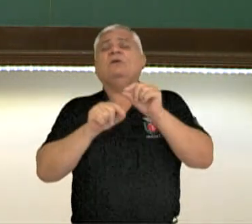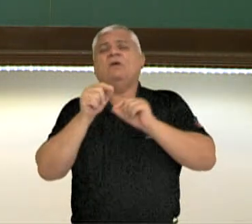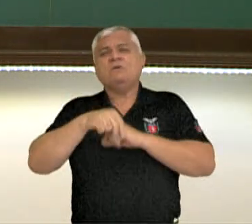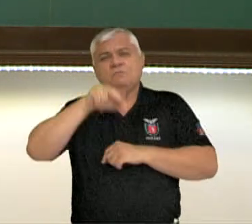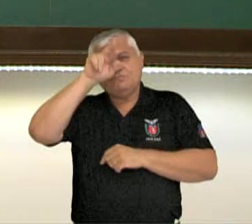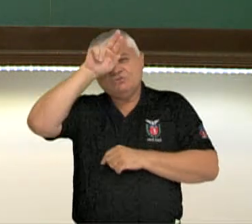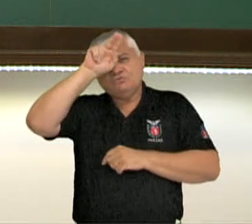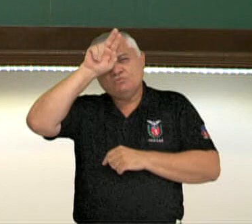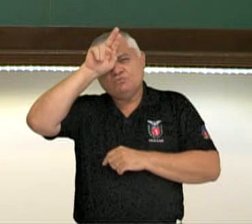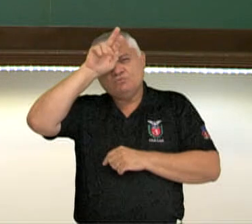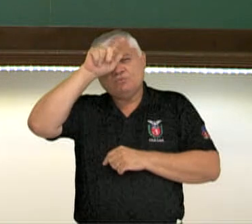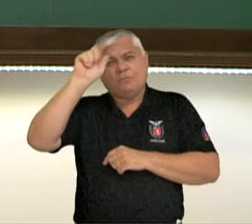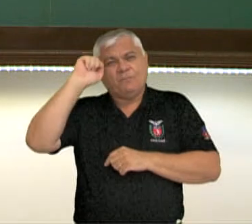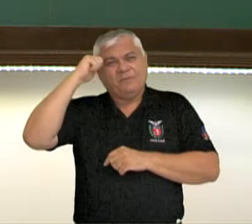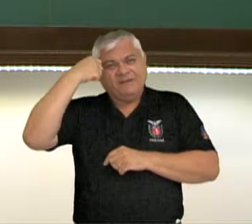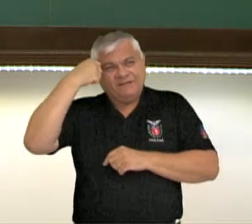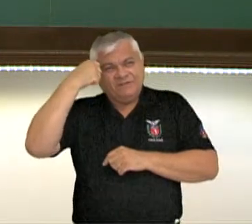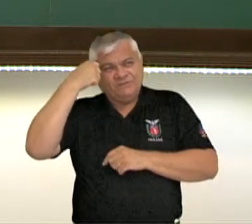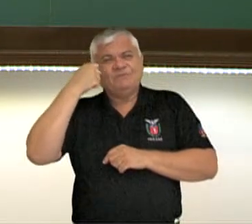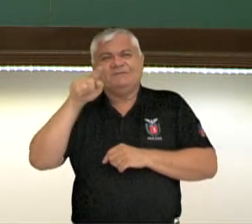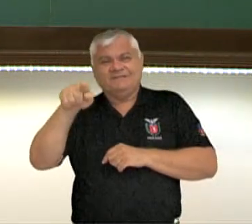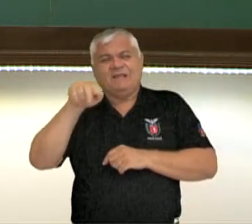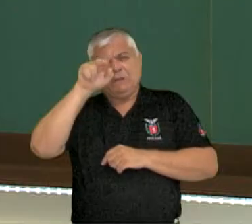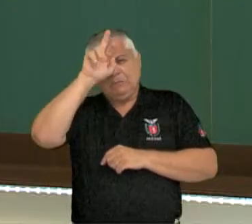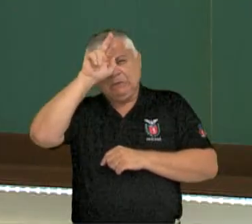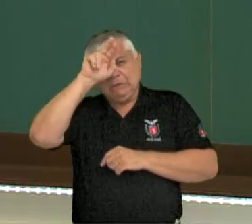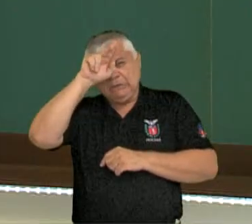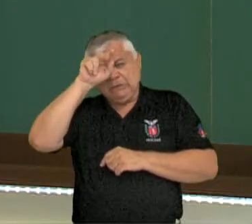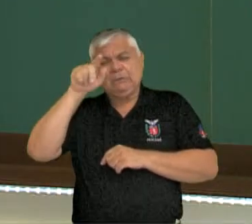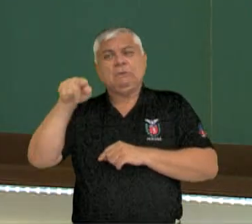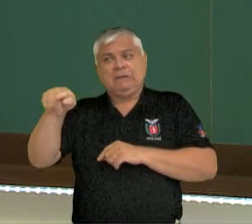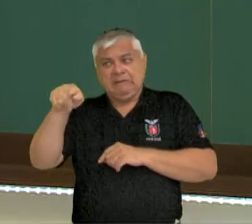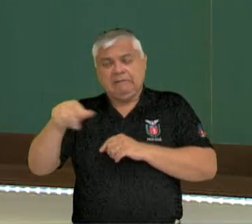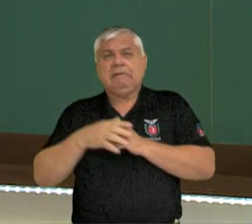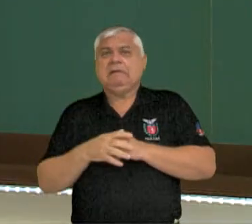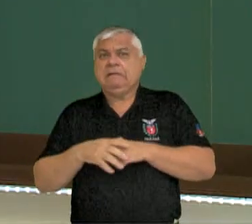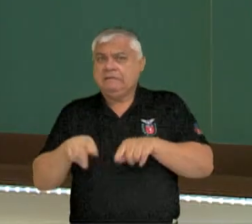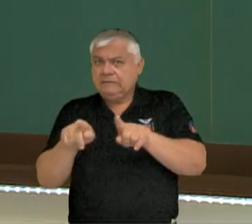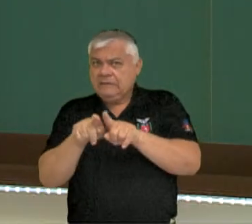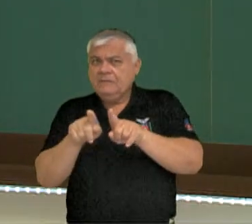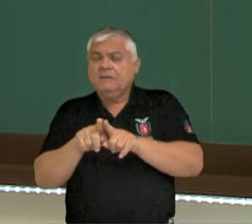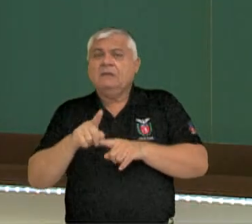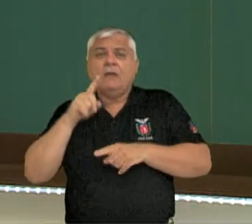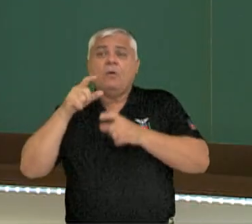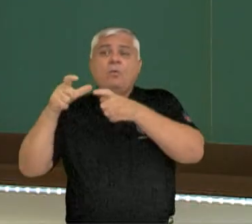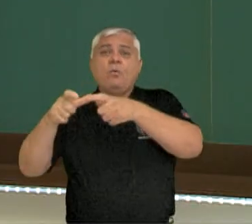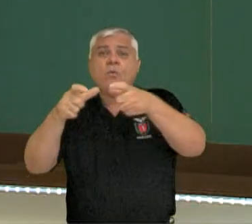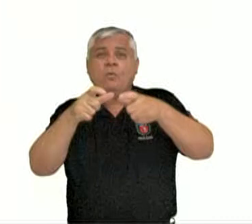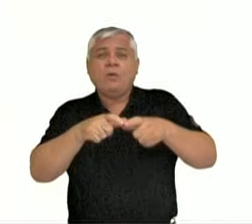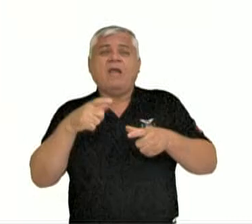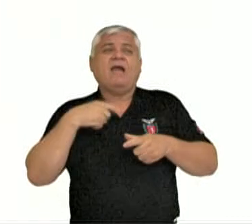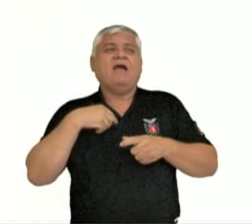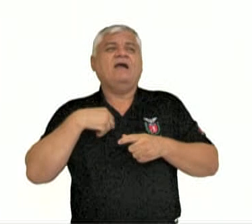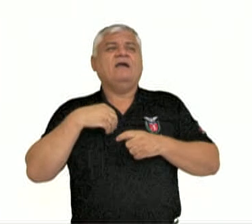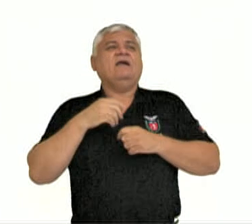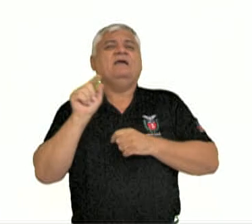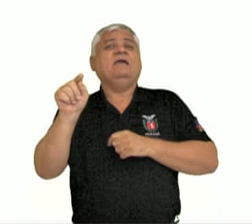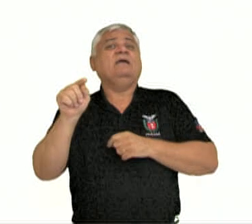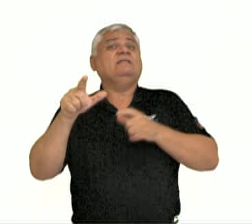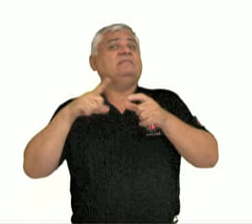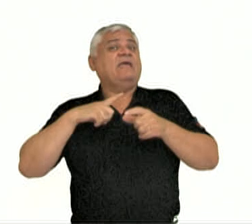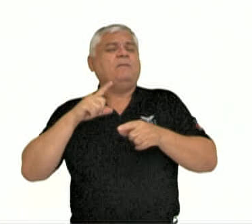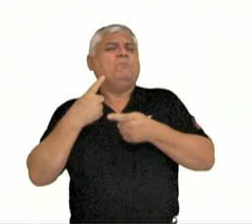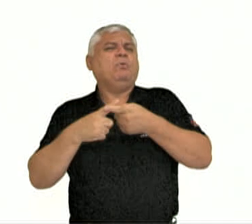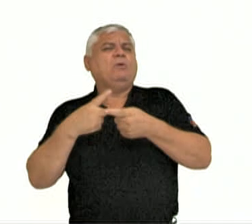né, que é o agente etiológico, e o vetor, que é o barbeiro, né, também em alguns locais é chamado de chupança. Por quê? A gente